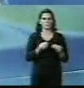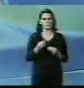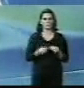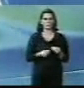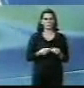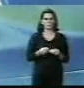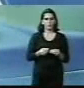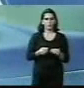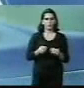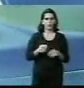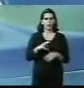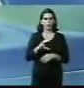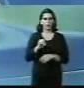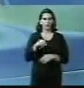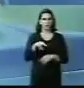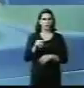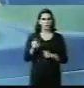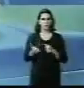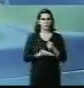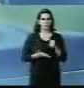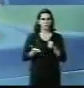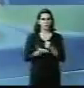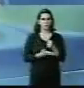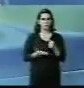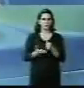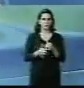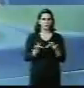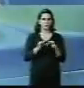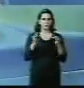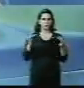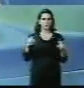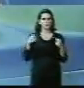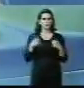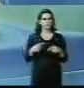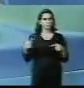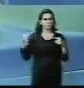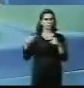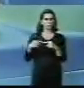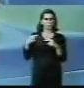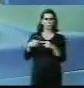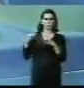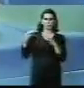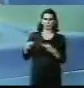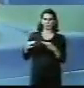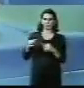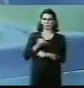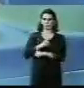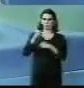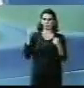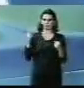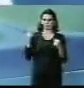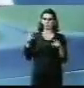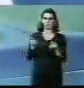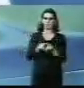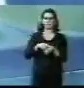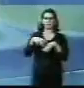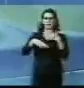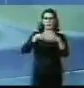mais básica. Então, você tem que encontrar aí o ajuste ideal entre segurança e desempenho,